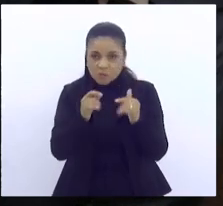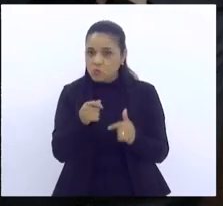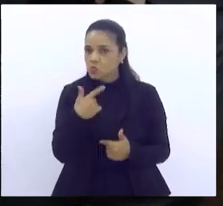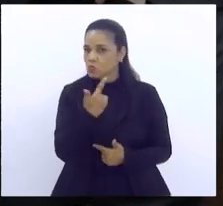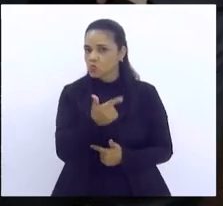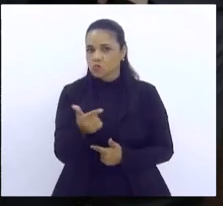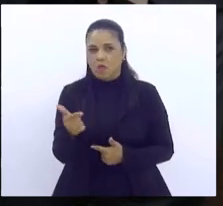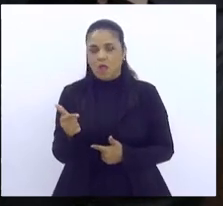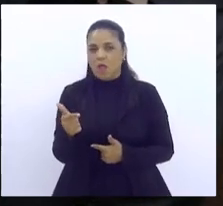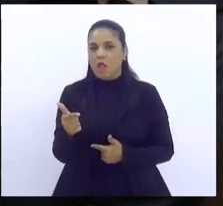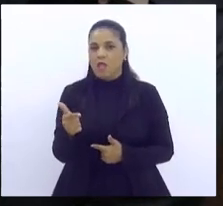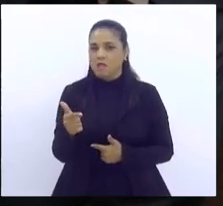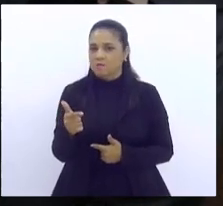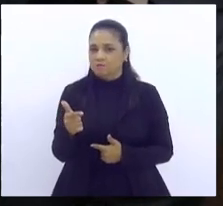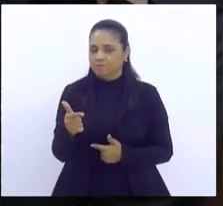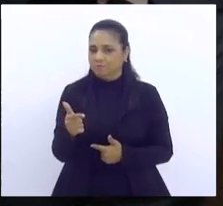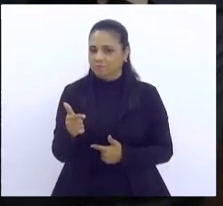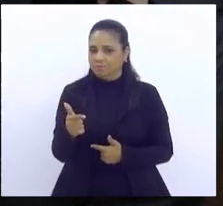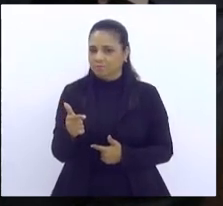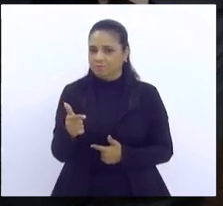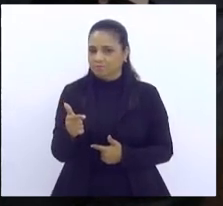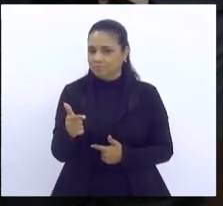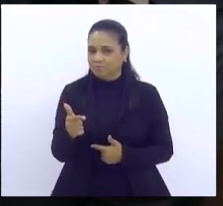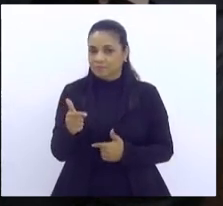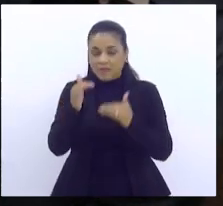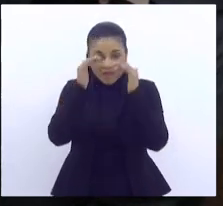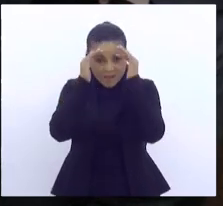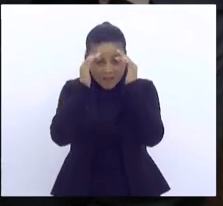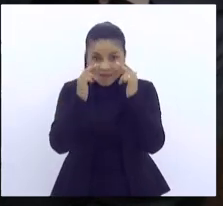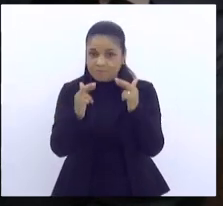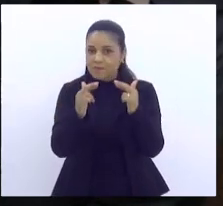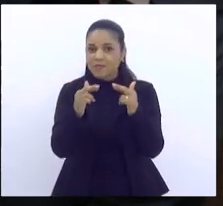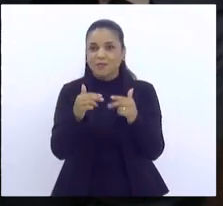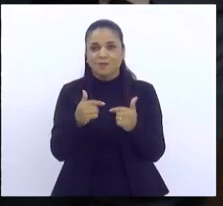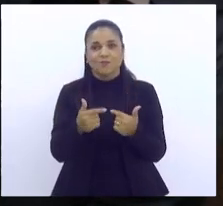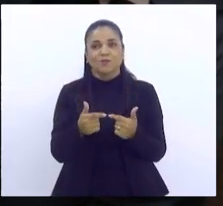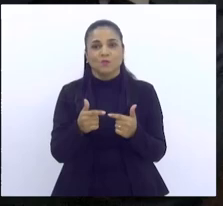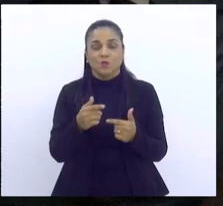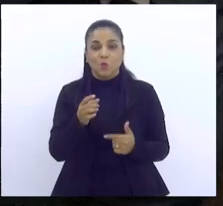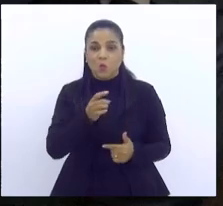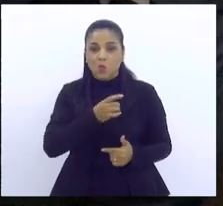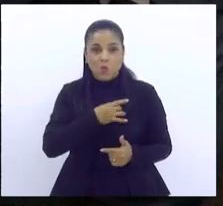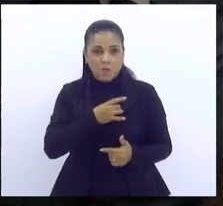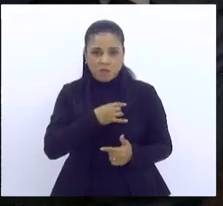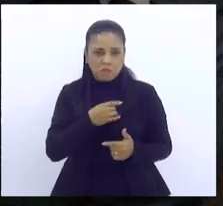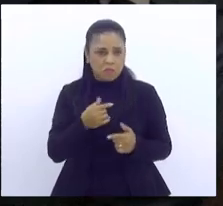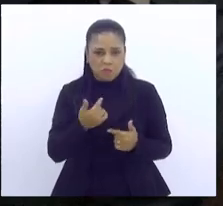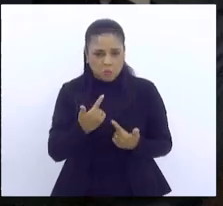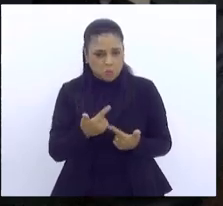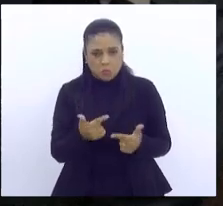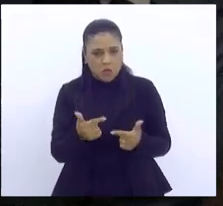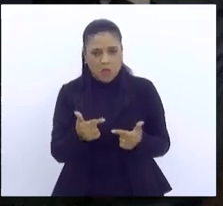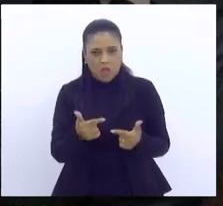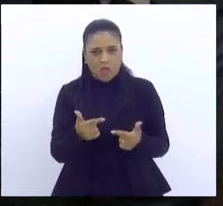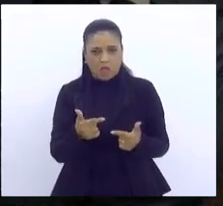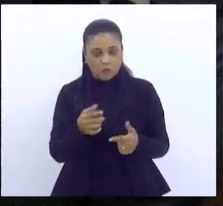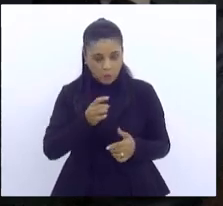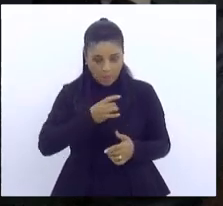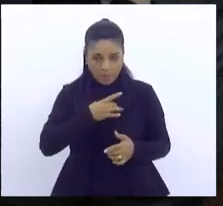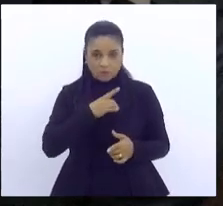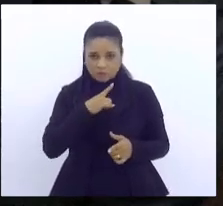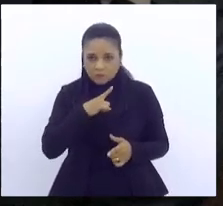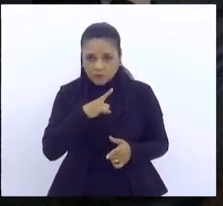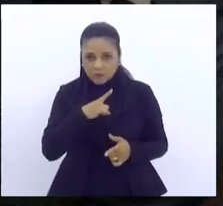presidente. Perderam totalmente o respeito e o medo, Márcio, que é o pior de tudo. Porque quando se tem medo, é um pouco,